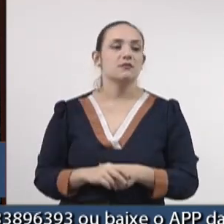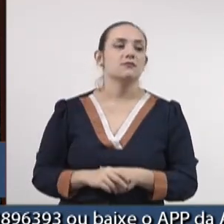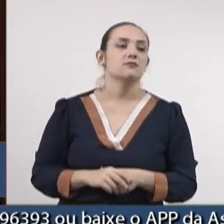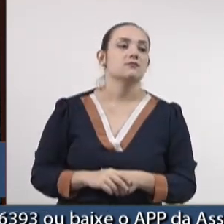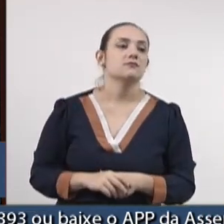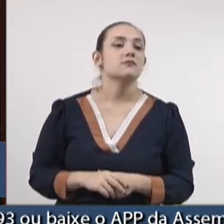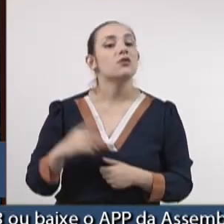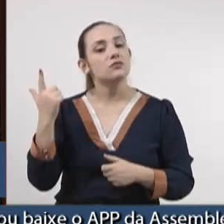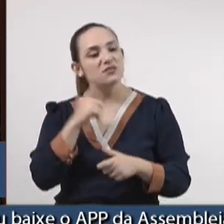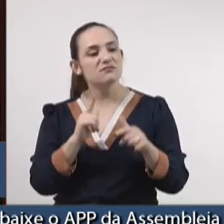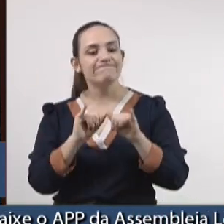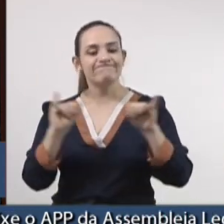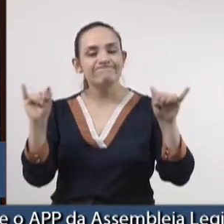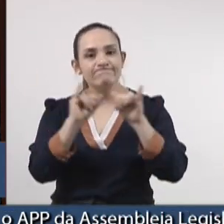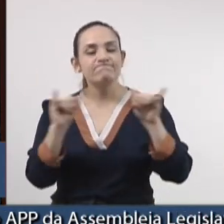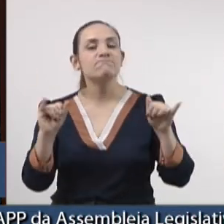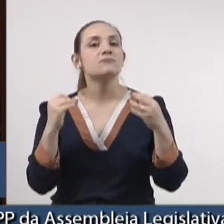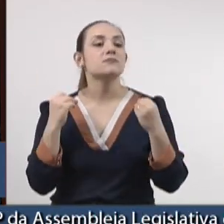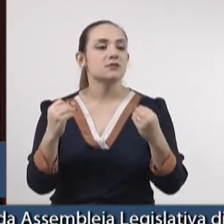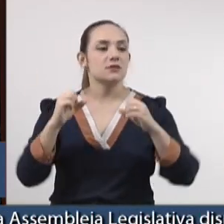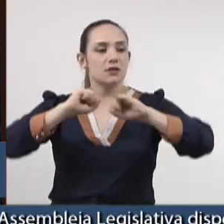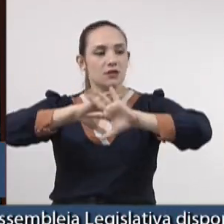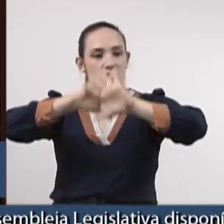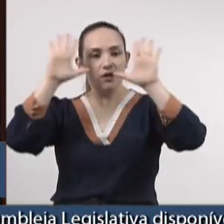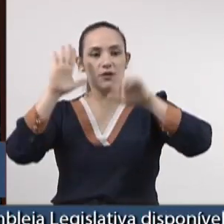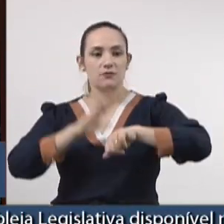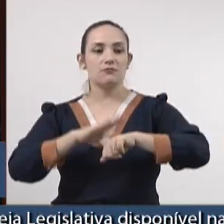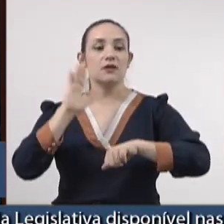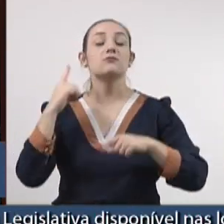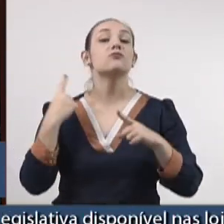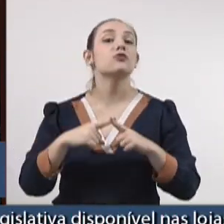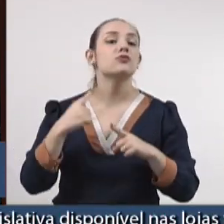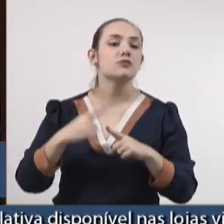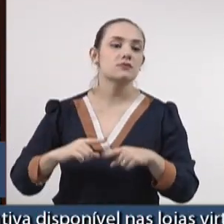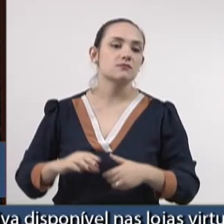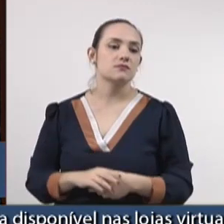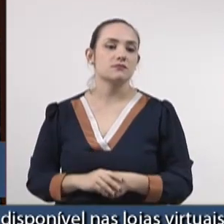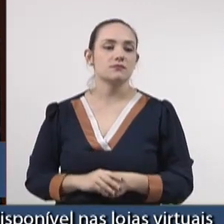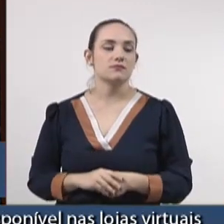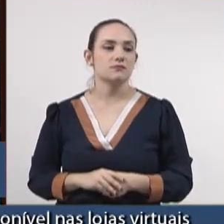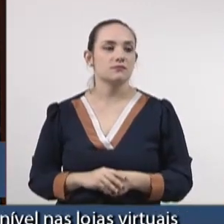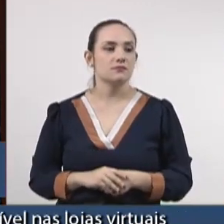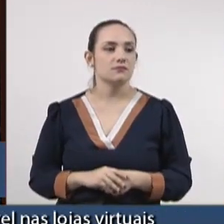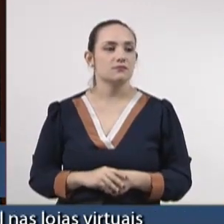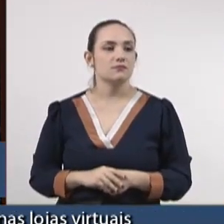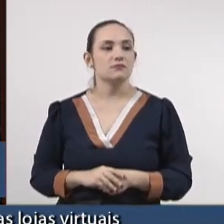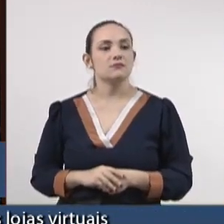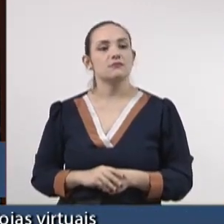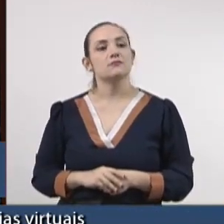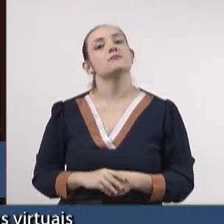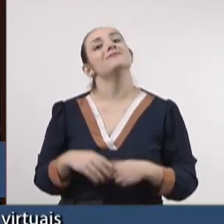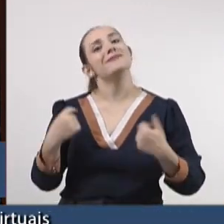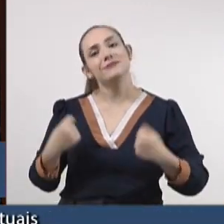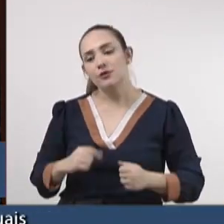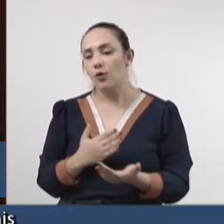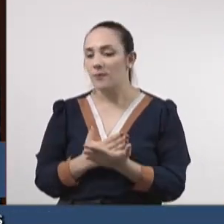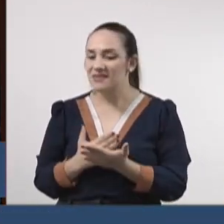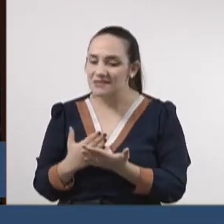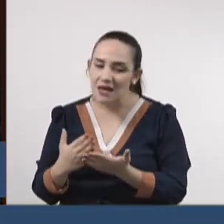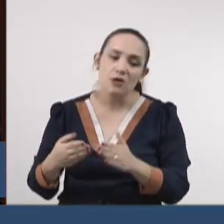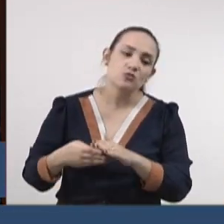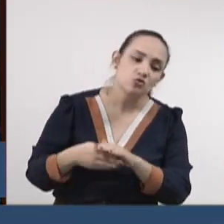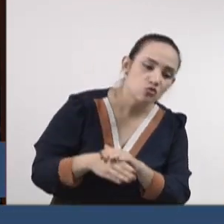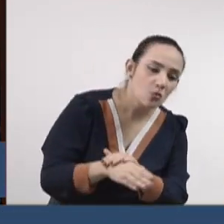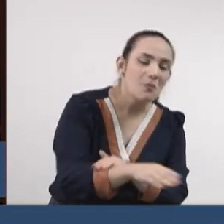mediante essa campanha trazendo o esclarecimento porque esse é um hábito que precisa ser